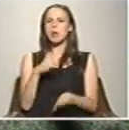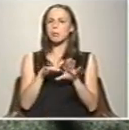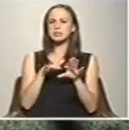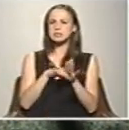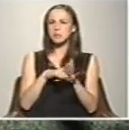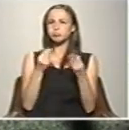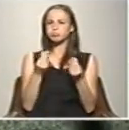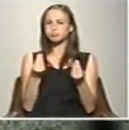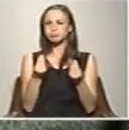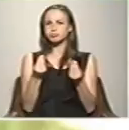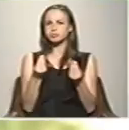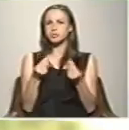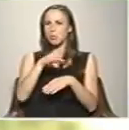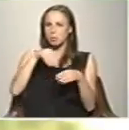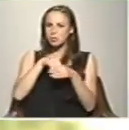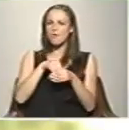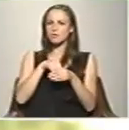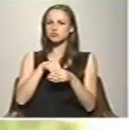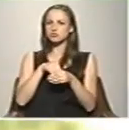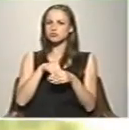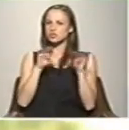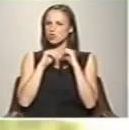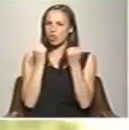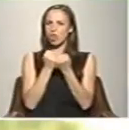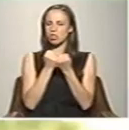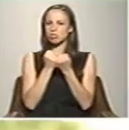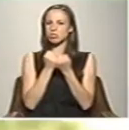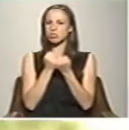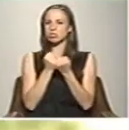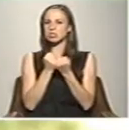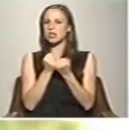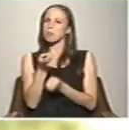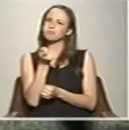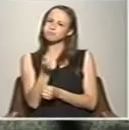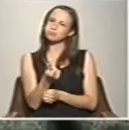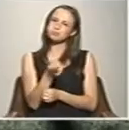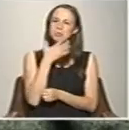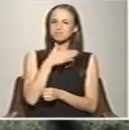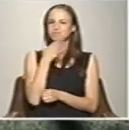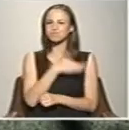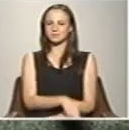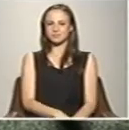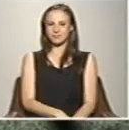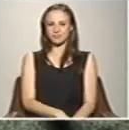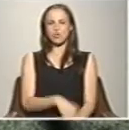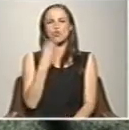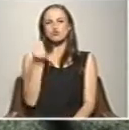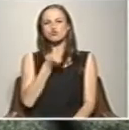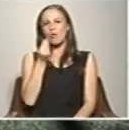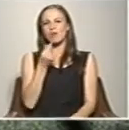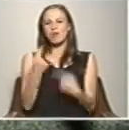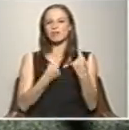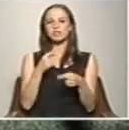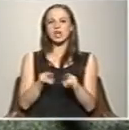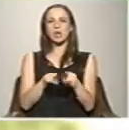menos, na sociedade? Se calhar não tanto como seria necessário. Ok. Sentes que a massa jovem está assim às vezes um bocado